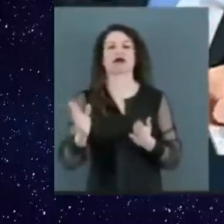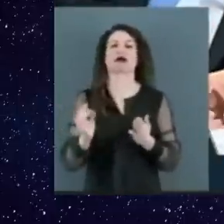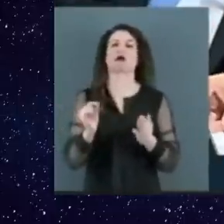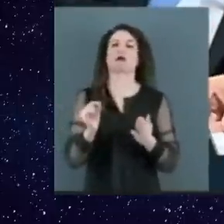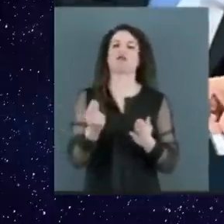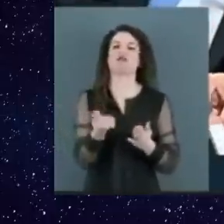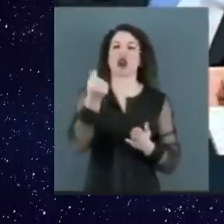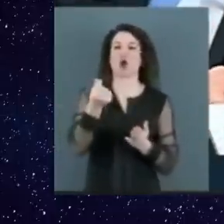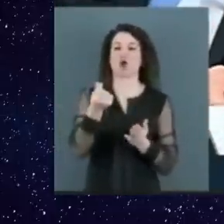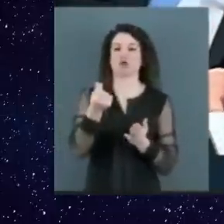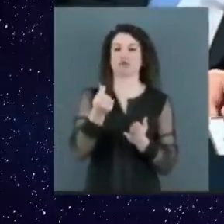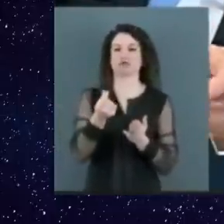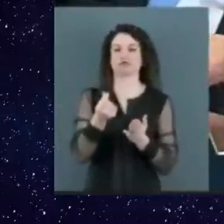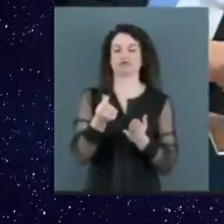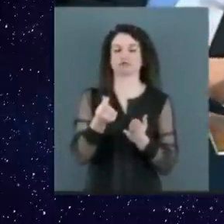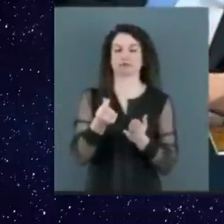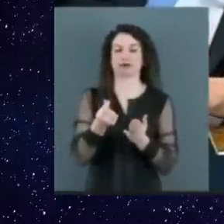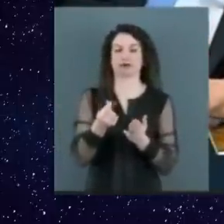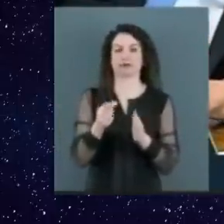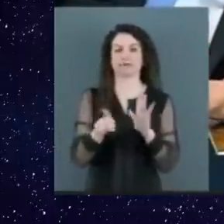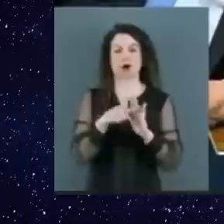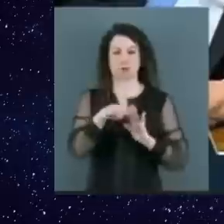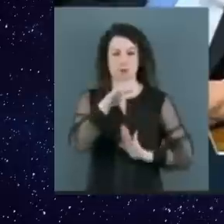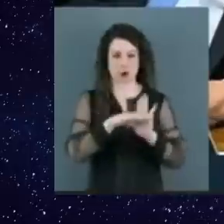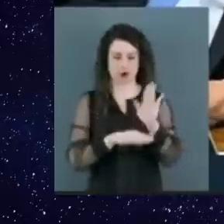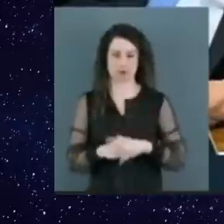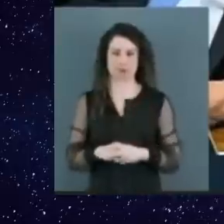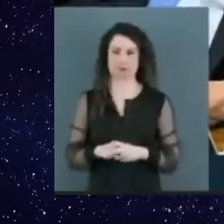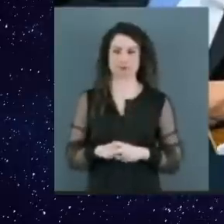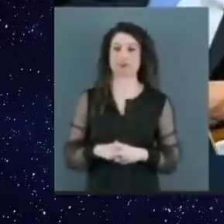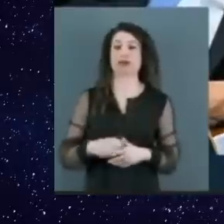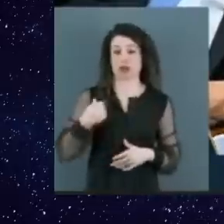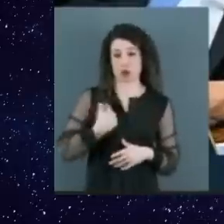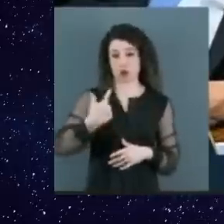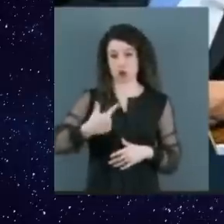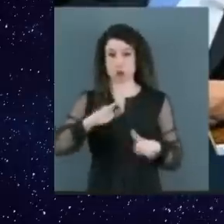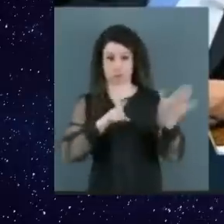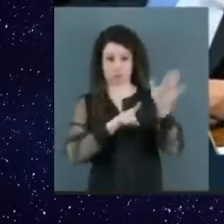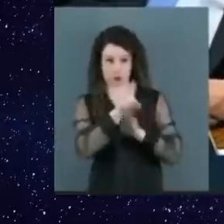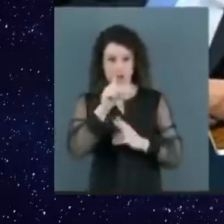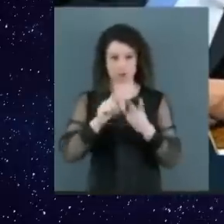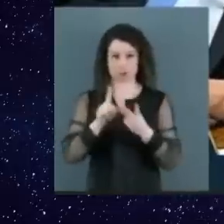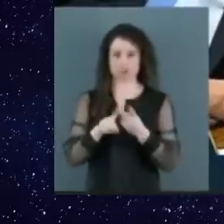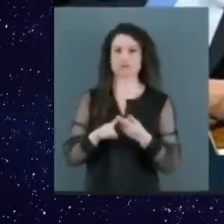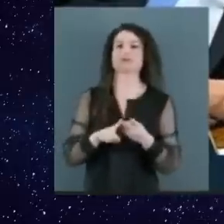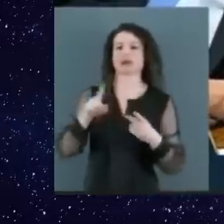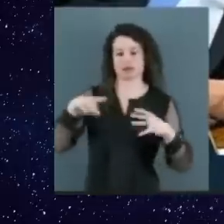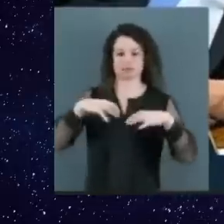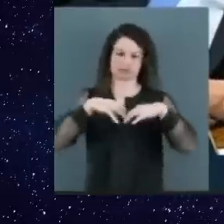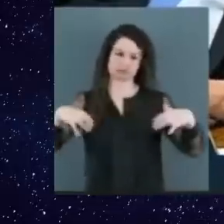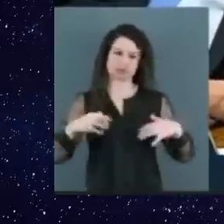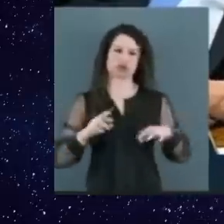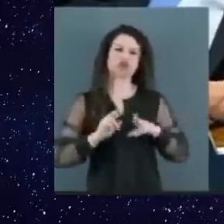Pronace? Uma preocupação, ministro, aí eu vou para a minha segunda pergunta, que acho que se depreende aqui das perguntas dos